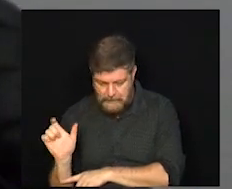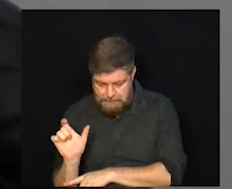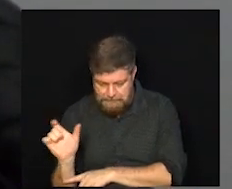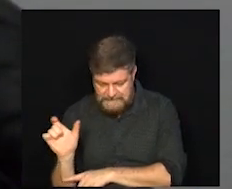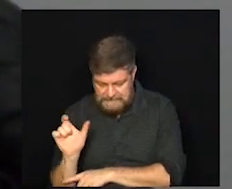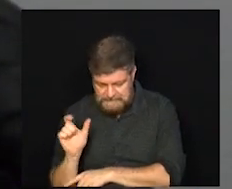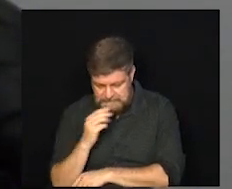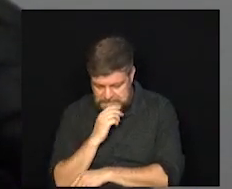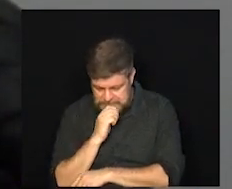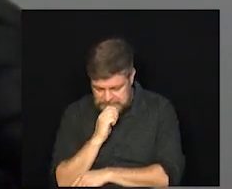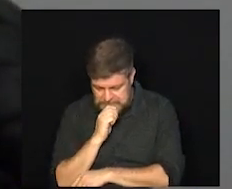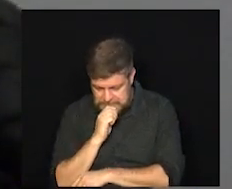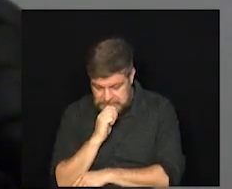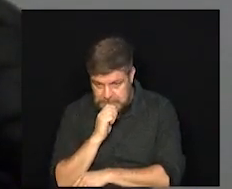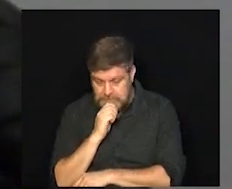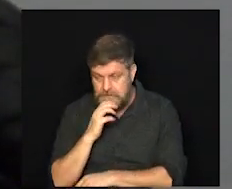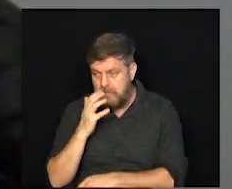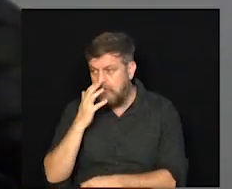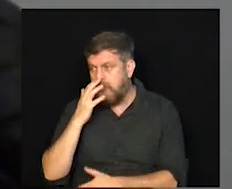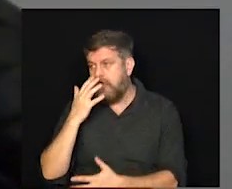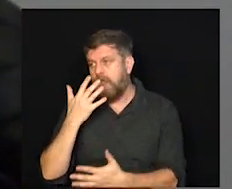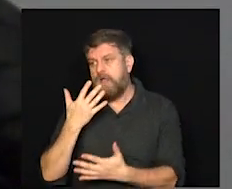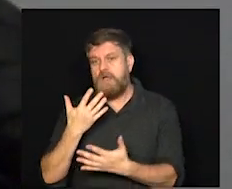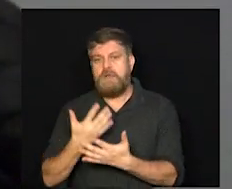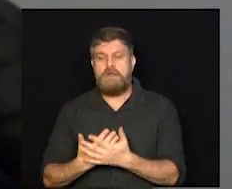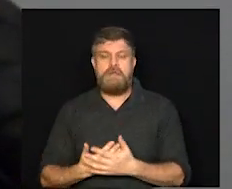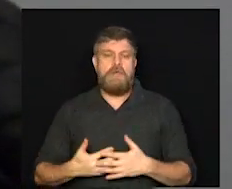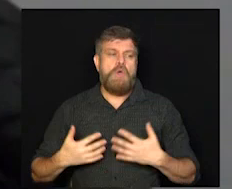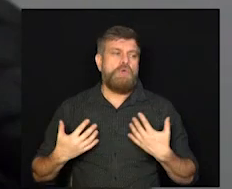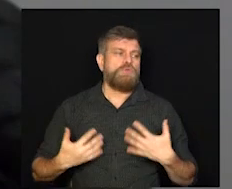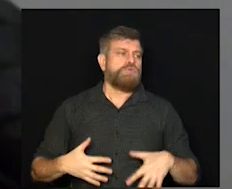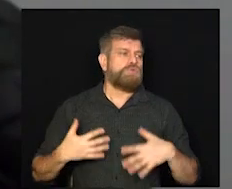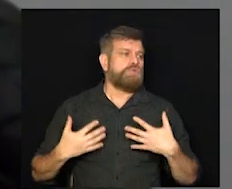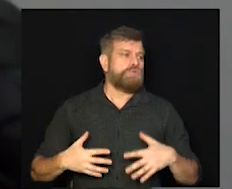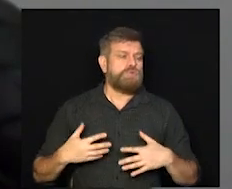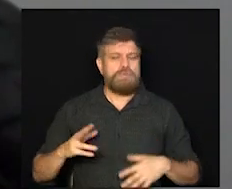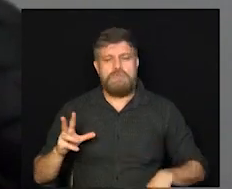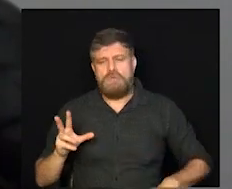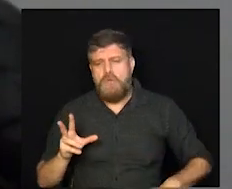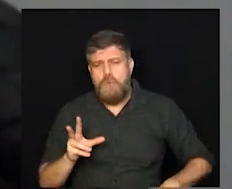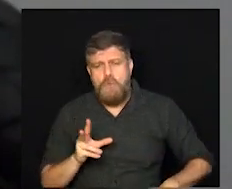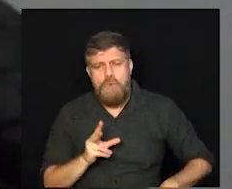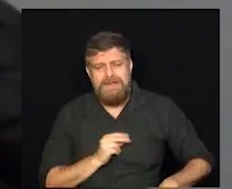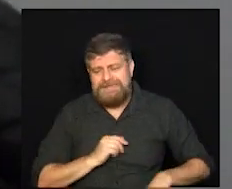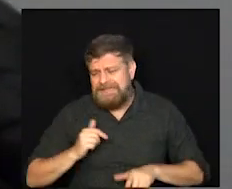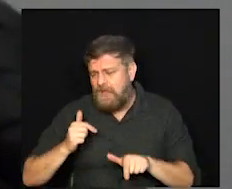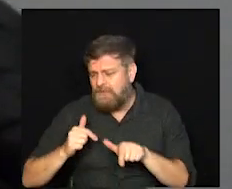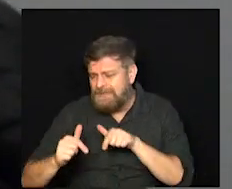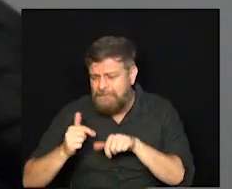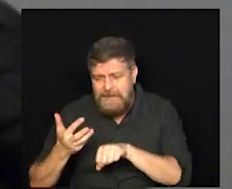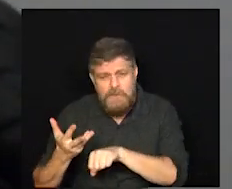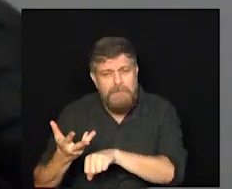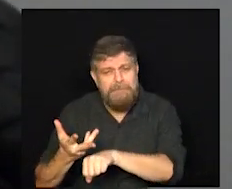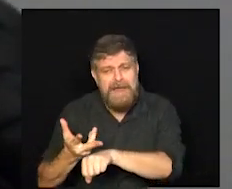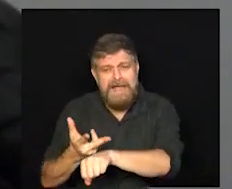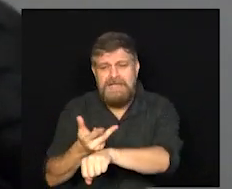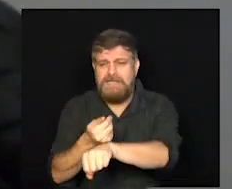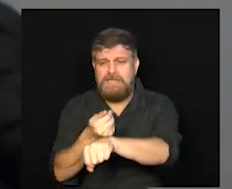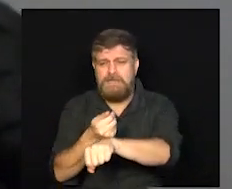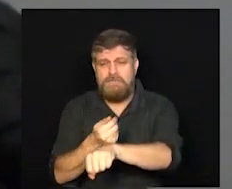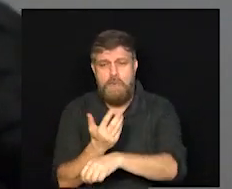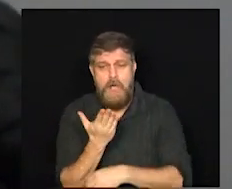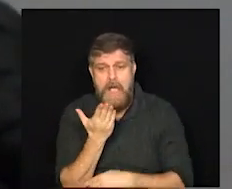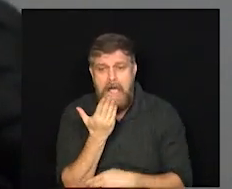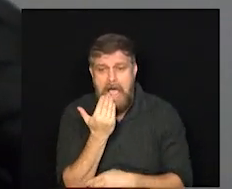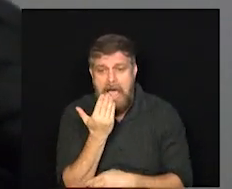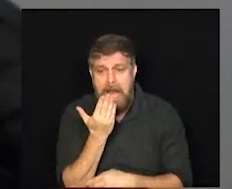E fiquei encantado com o trabalho, um trabalho magnífico de distribuição de